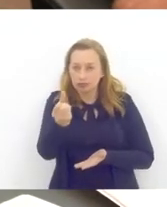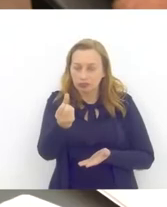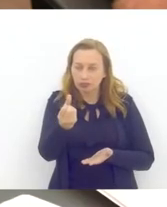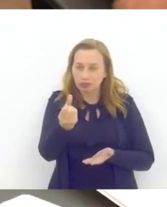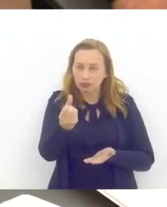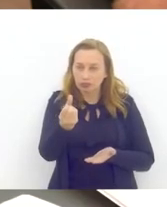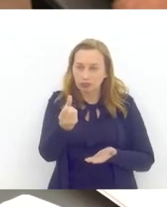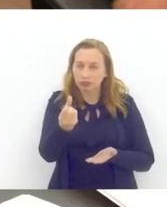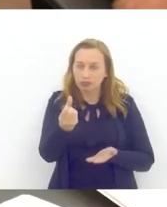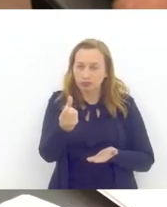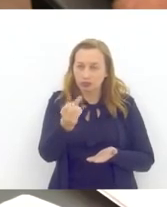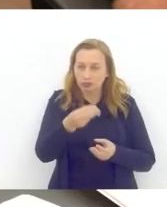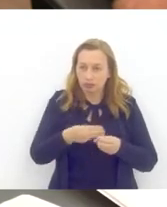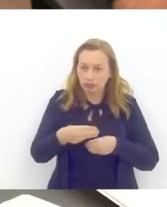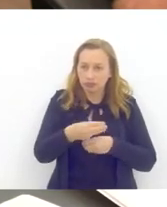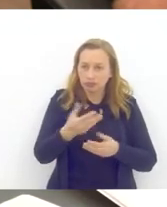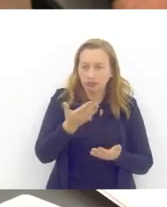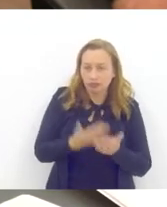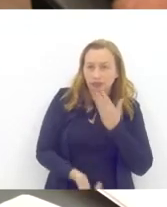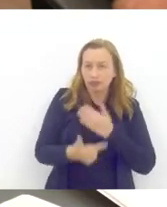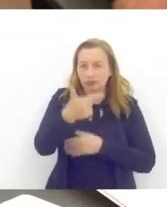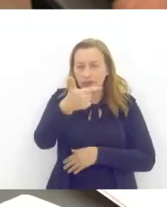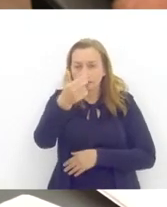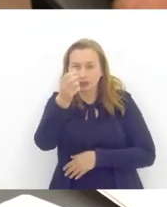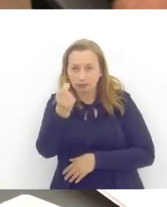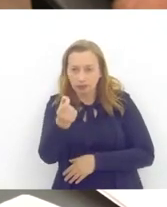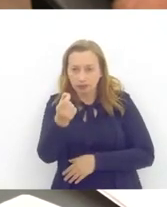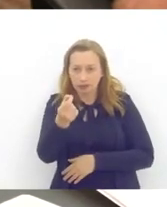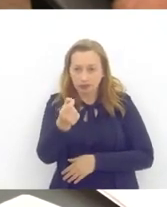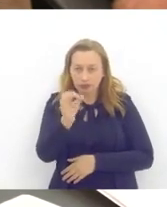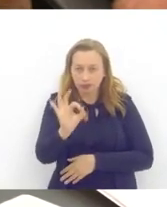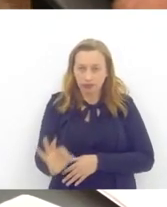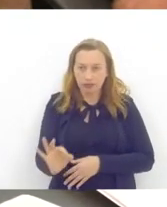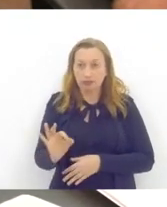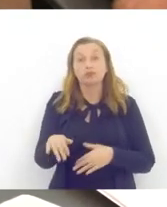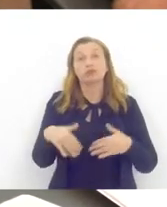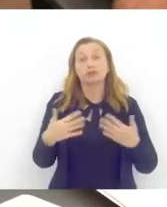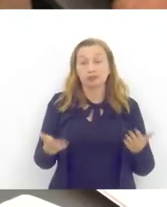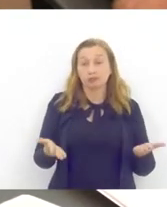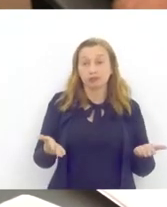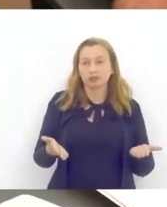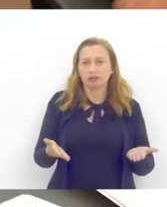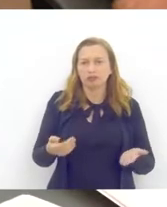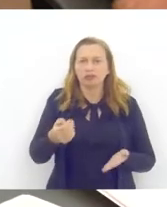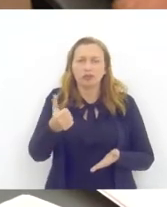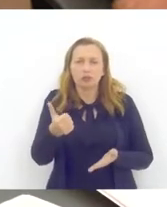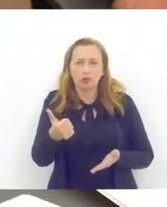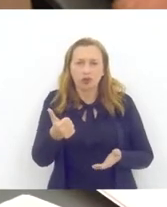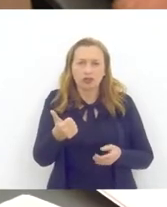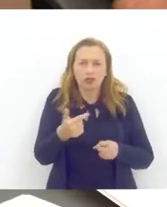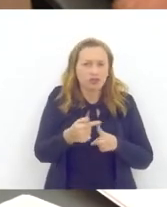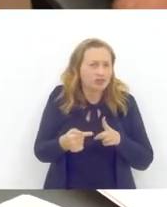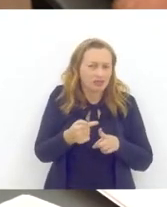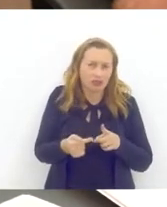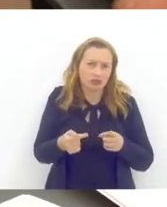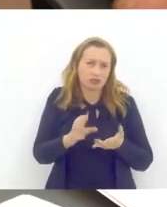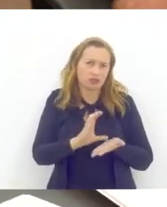perdem mais de 20% dos recursos. Ou seja, praticamente quase um quarto, né? Um quinto dos